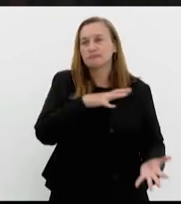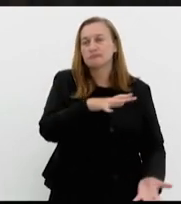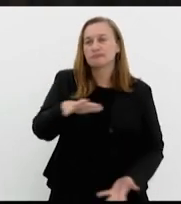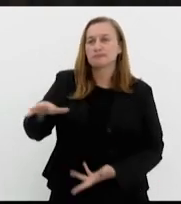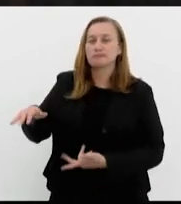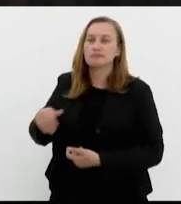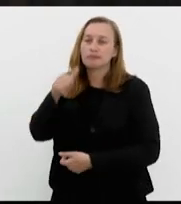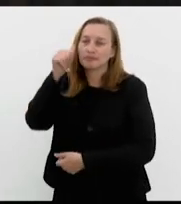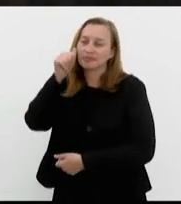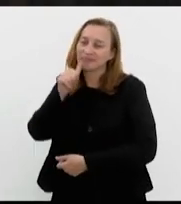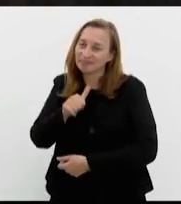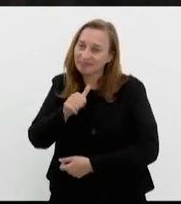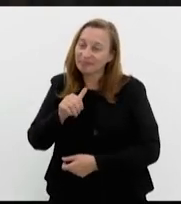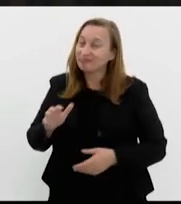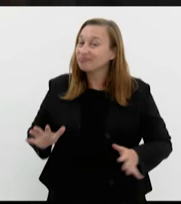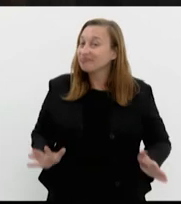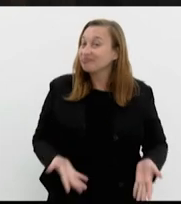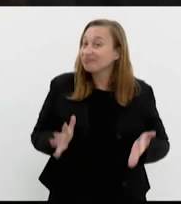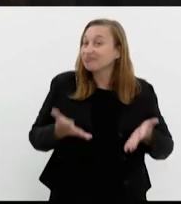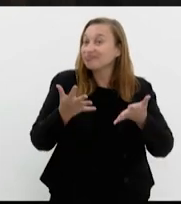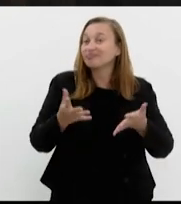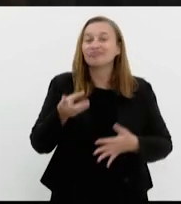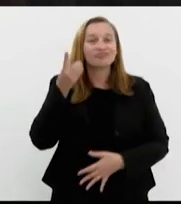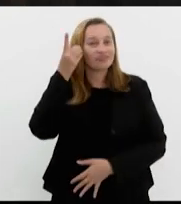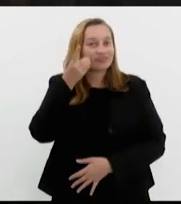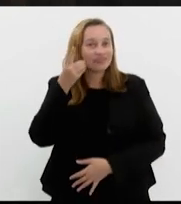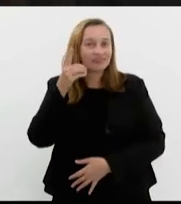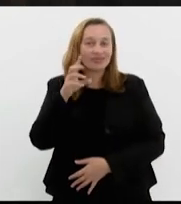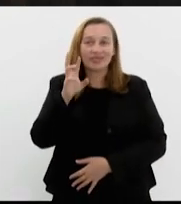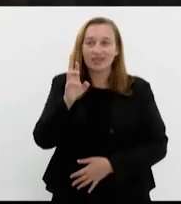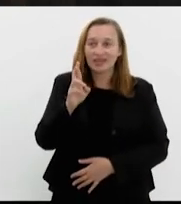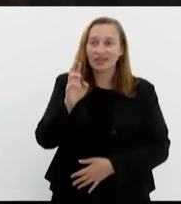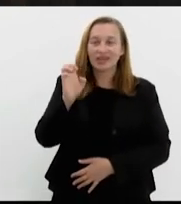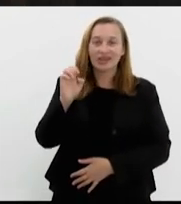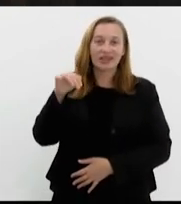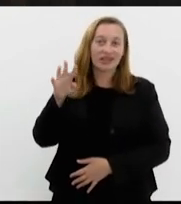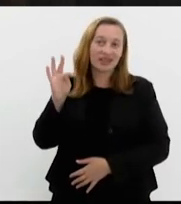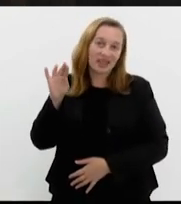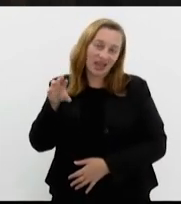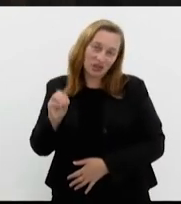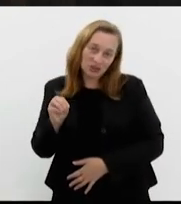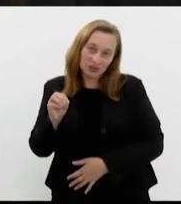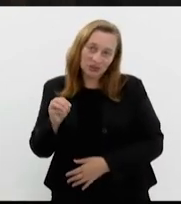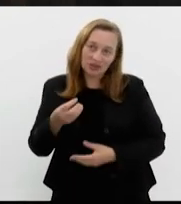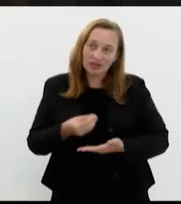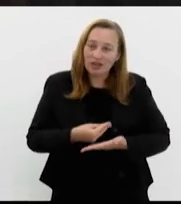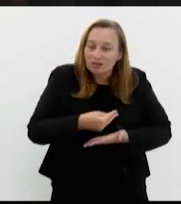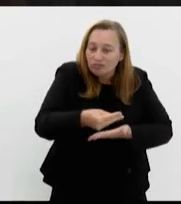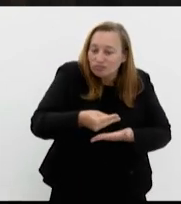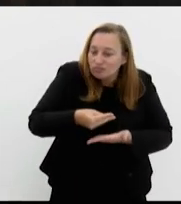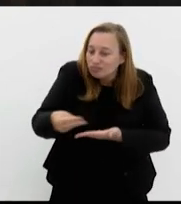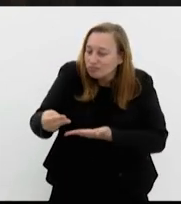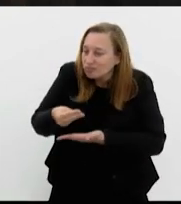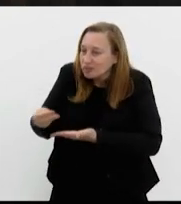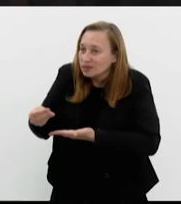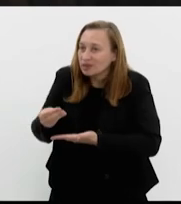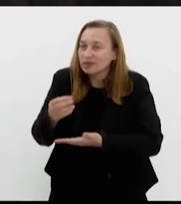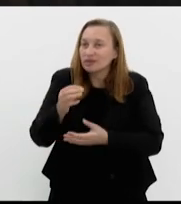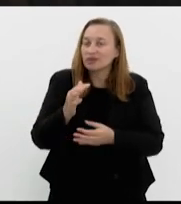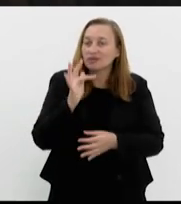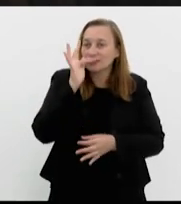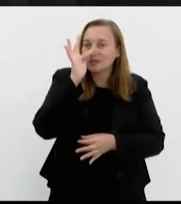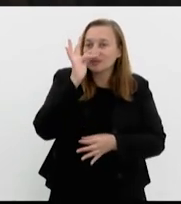a motivação do deputado Renato de estar distribuindo